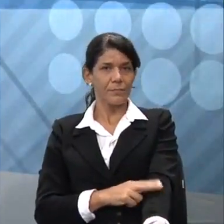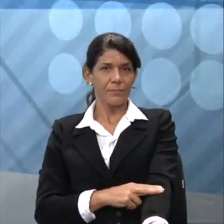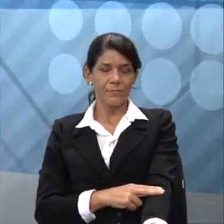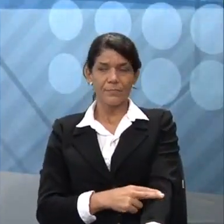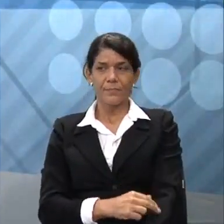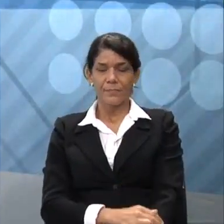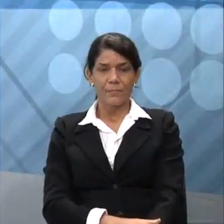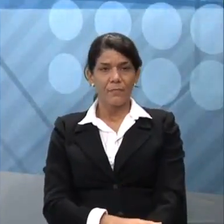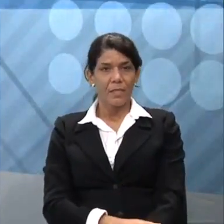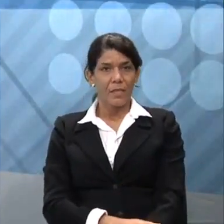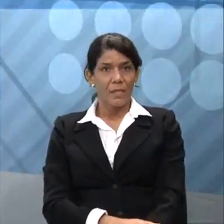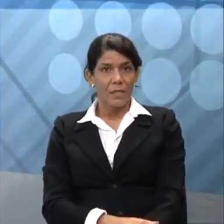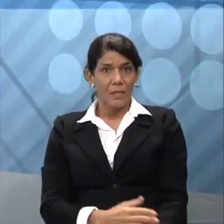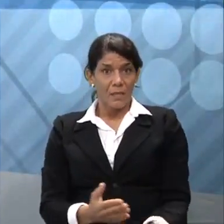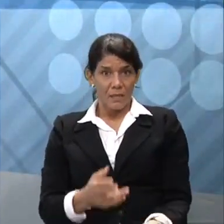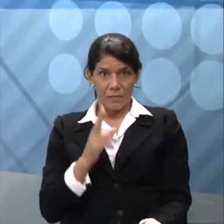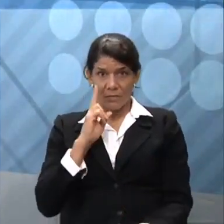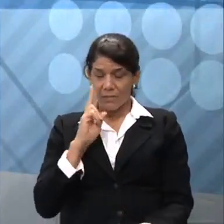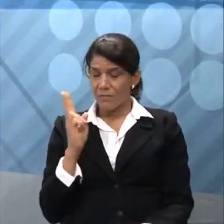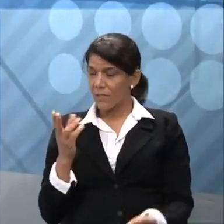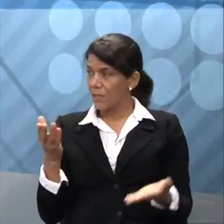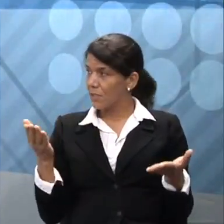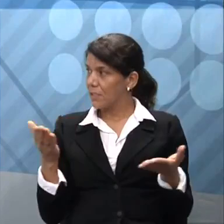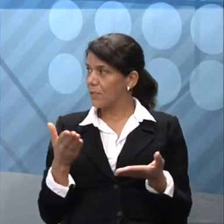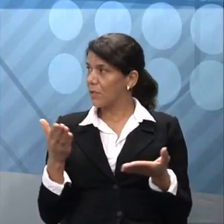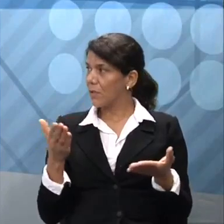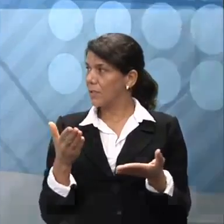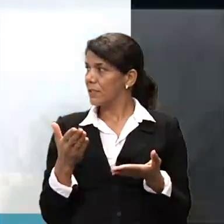algodão. Tá? Quero que você me acompanhe no quadro.